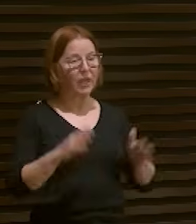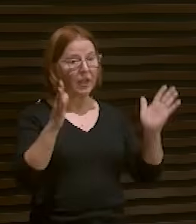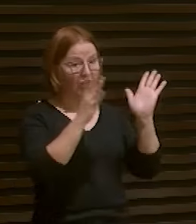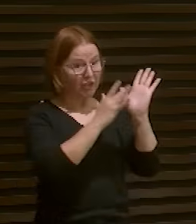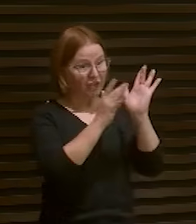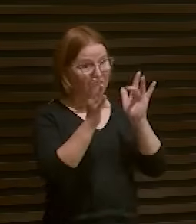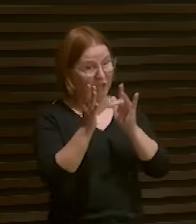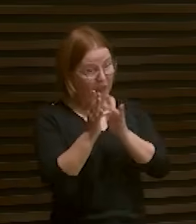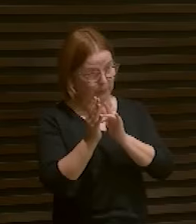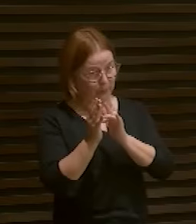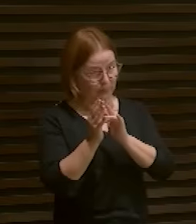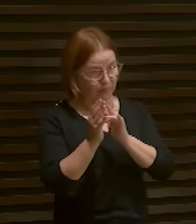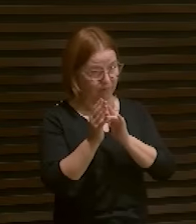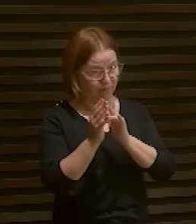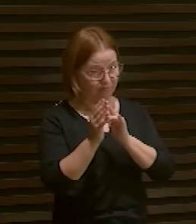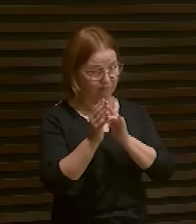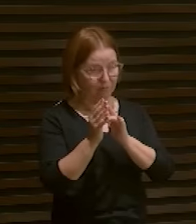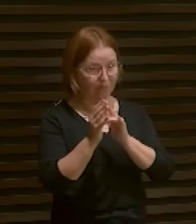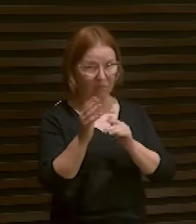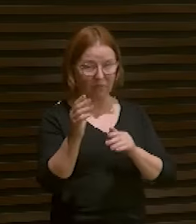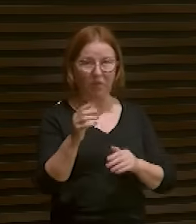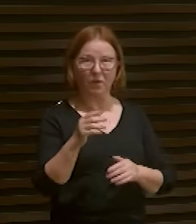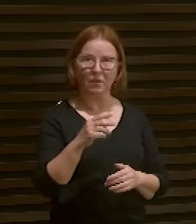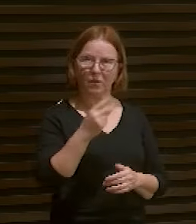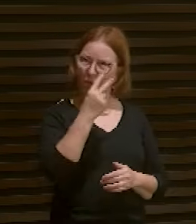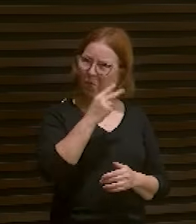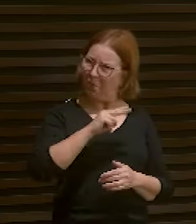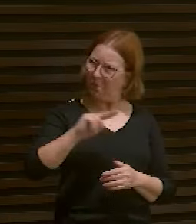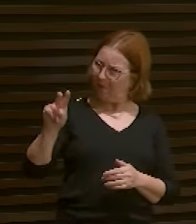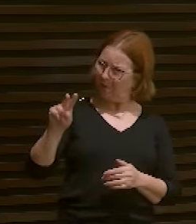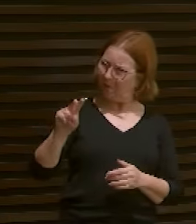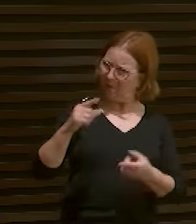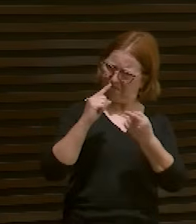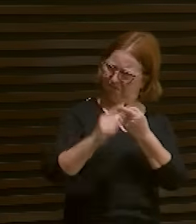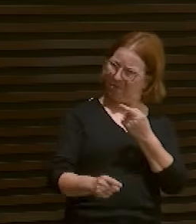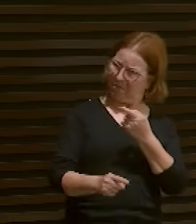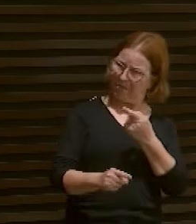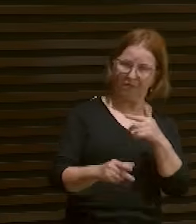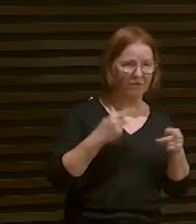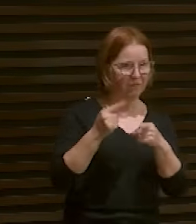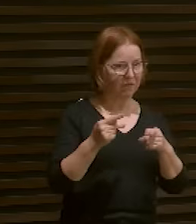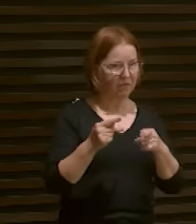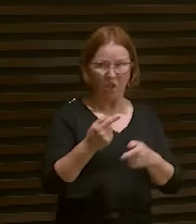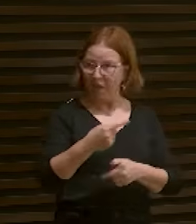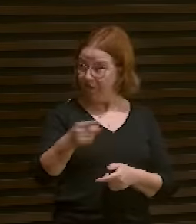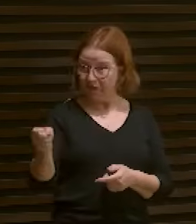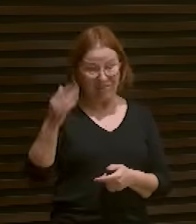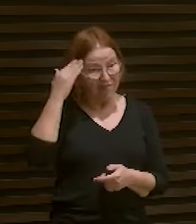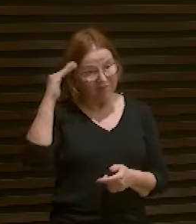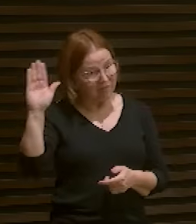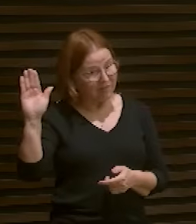Jesus, porém, voltando-se, os repreendeu e disse: Vós não